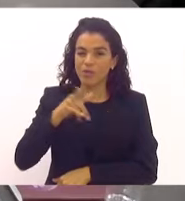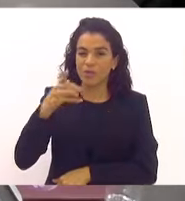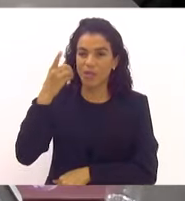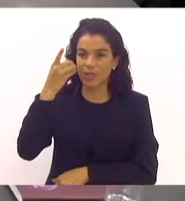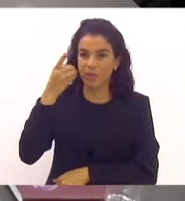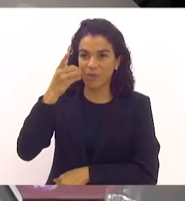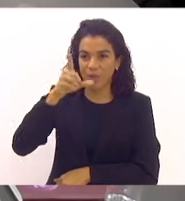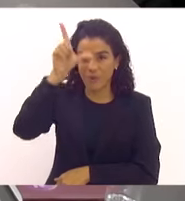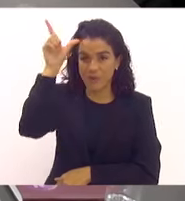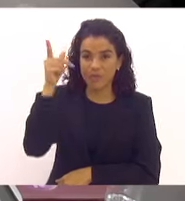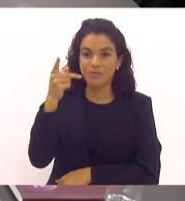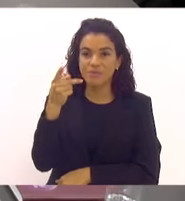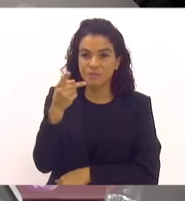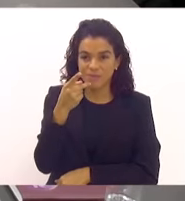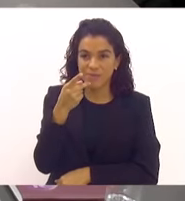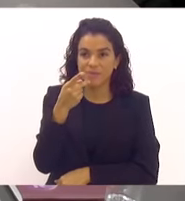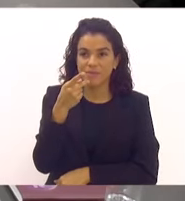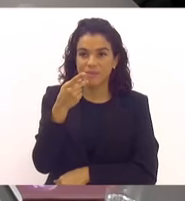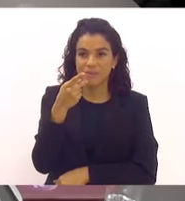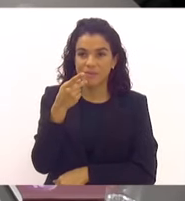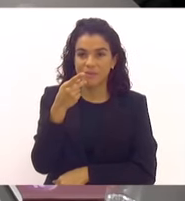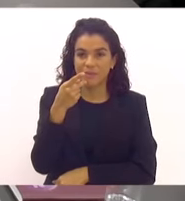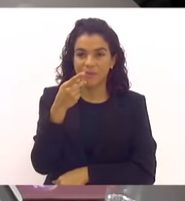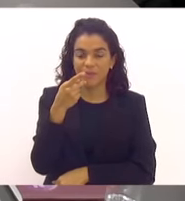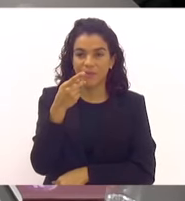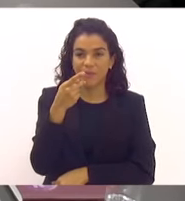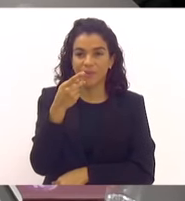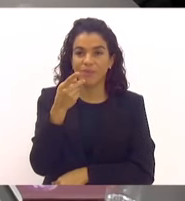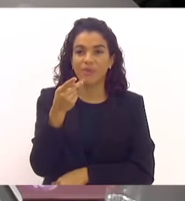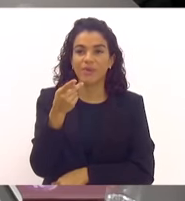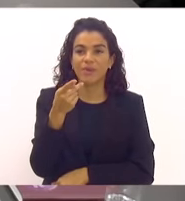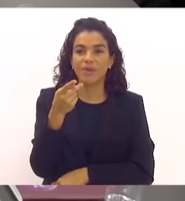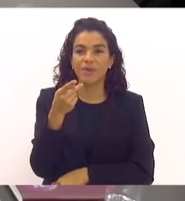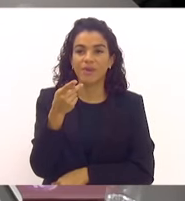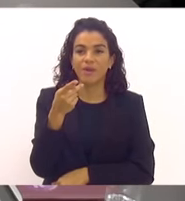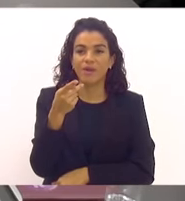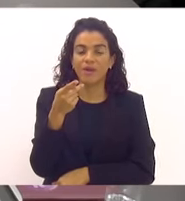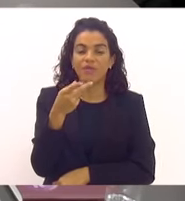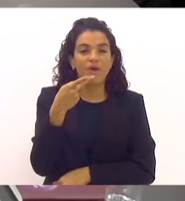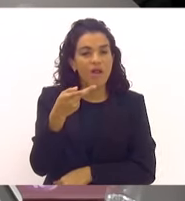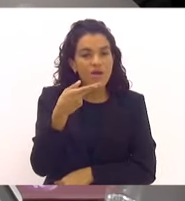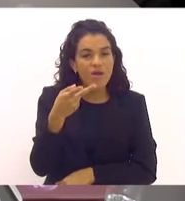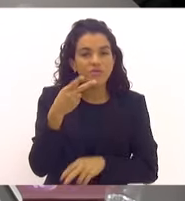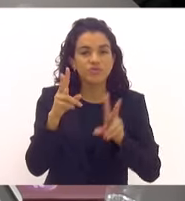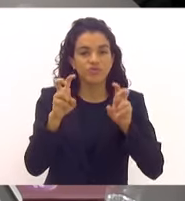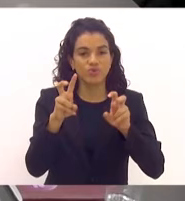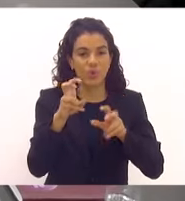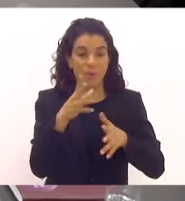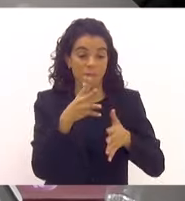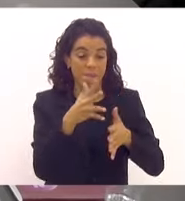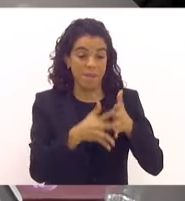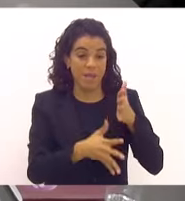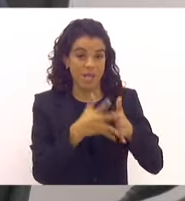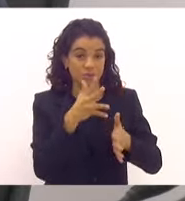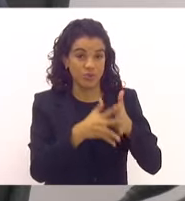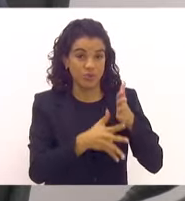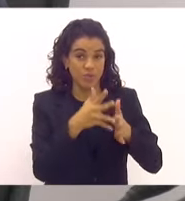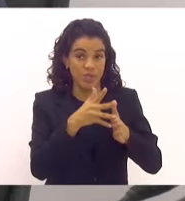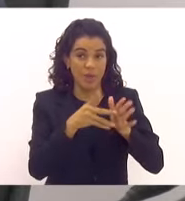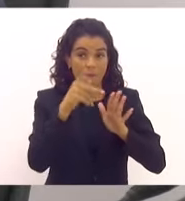Luiz Paulo fechando o escopo, que tem o condão de prejudicar